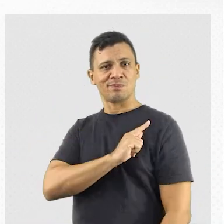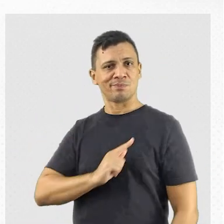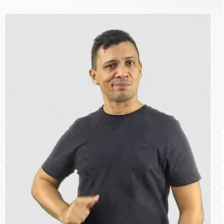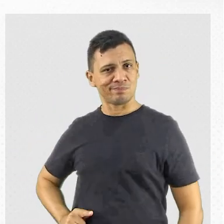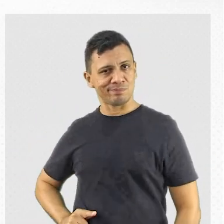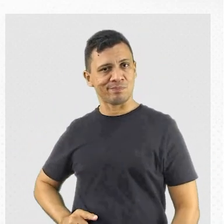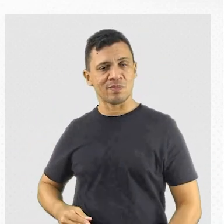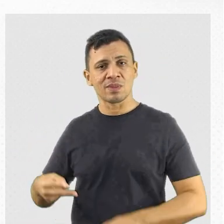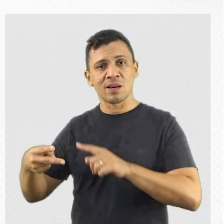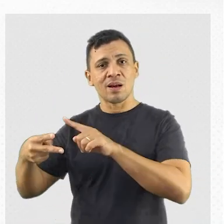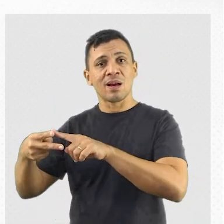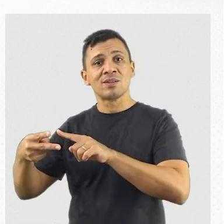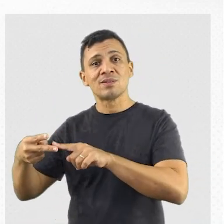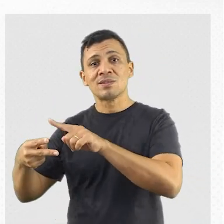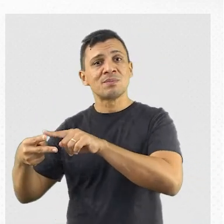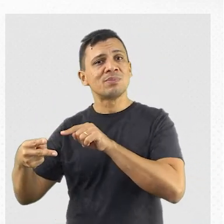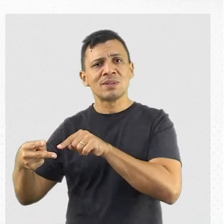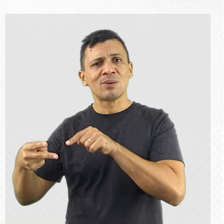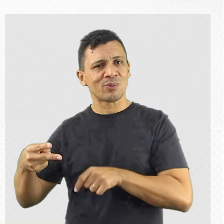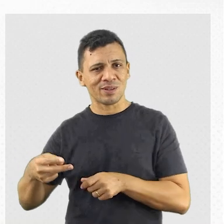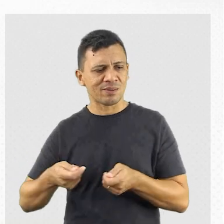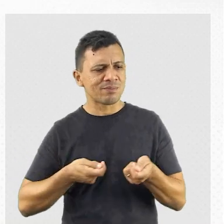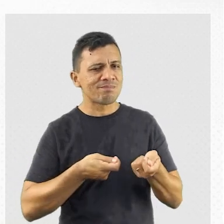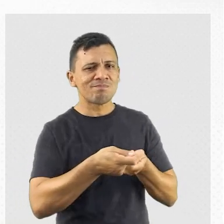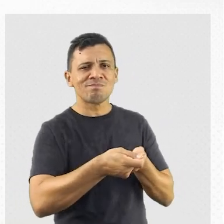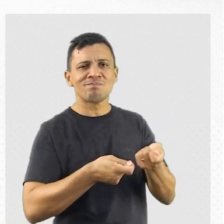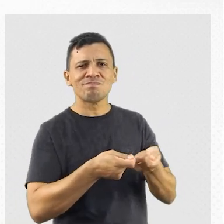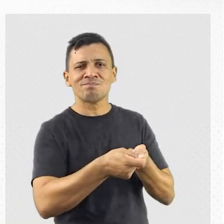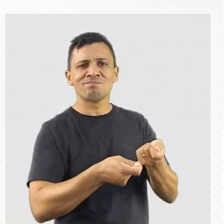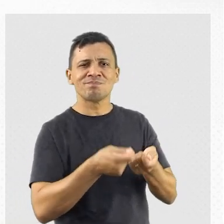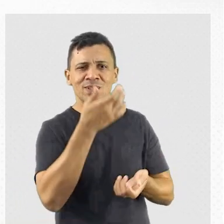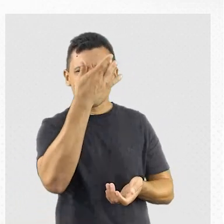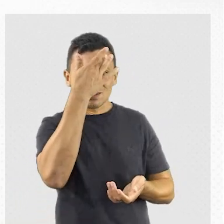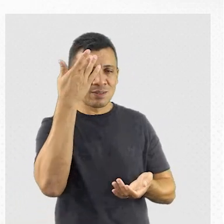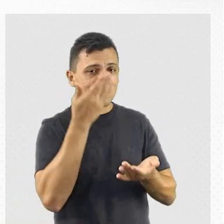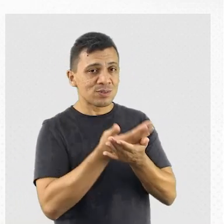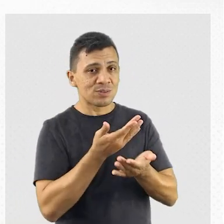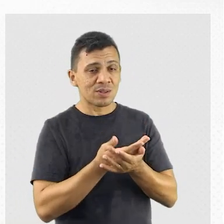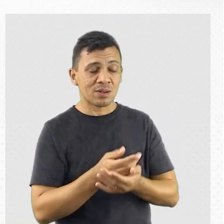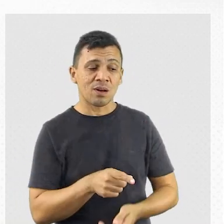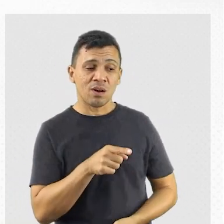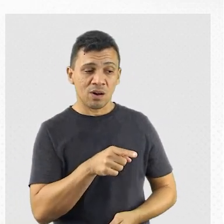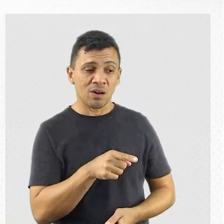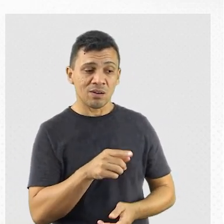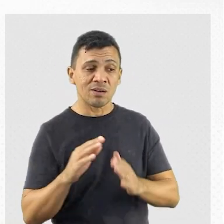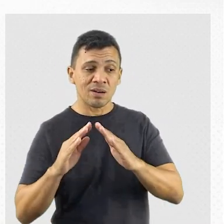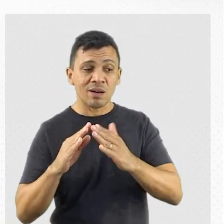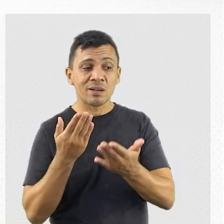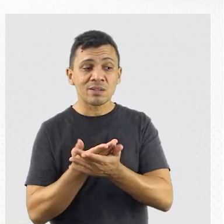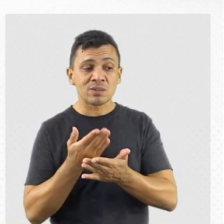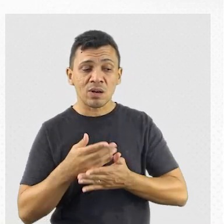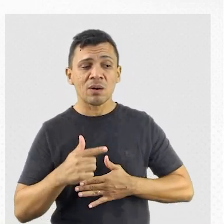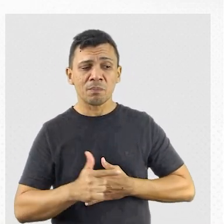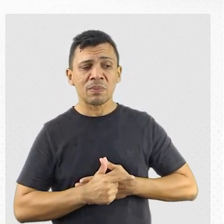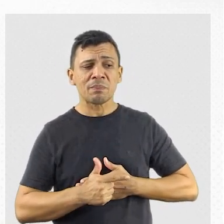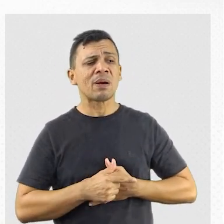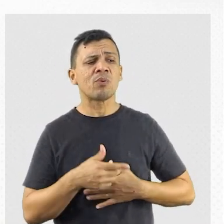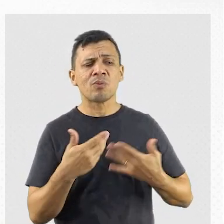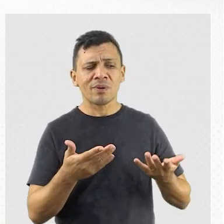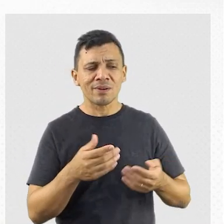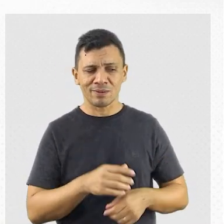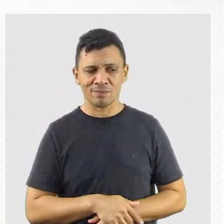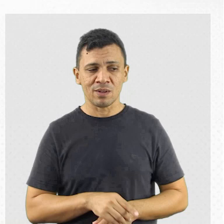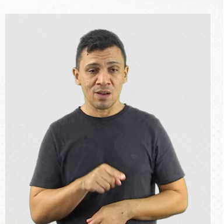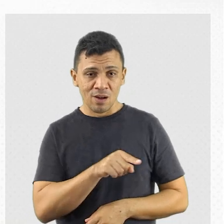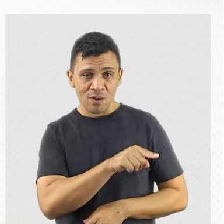história, a partir das suas famílias, foram acumulando riqueza e transferindo essa riqueza a partir de heranças. Isso é uma classe.